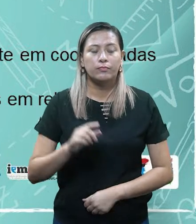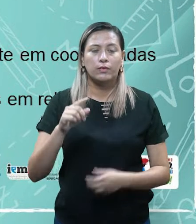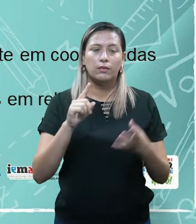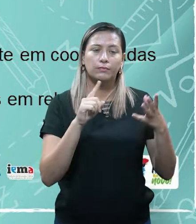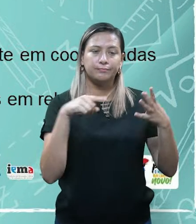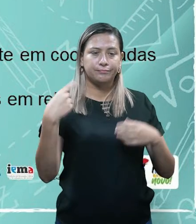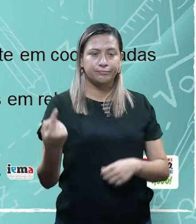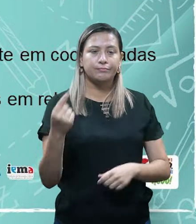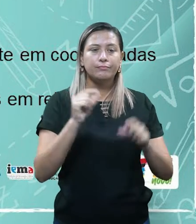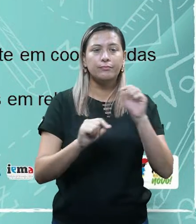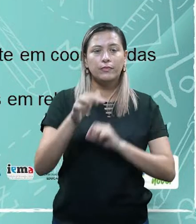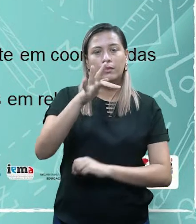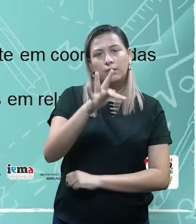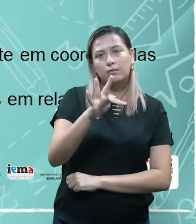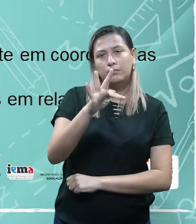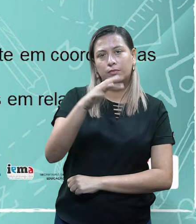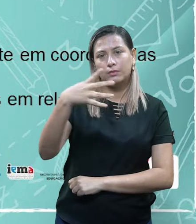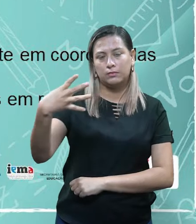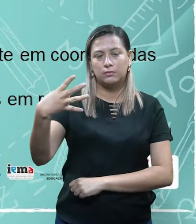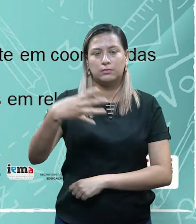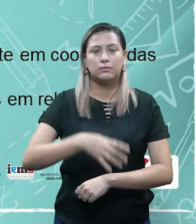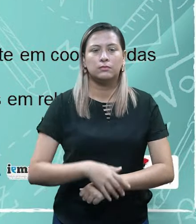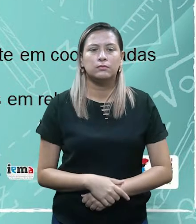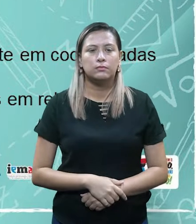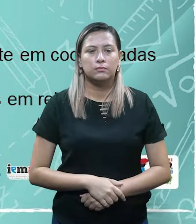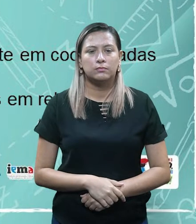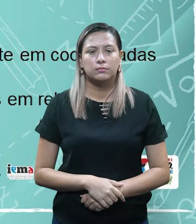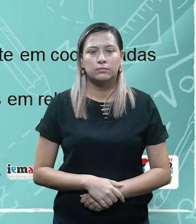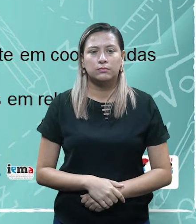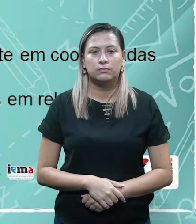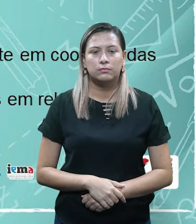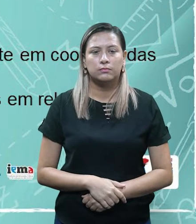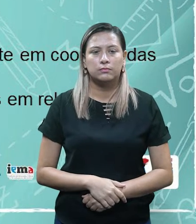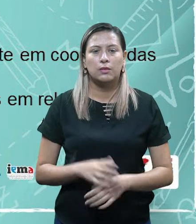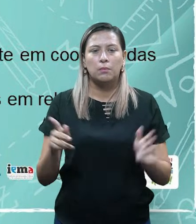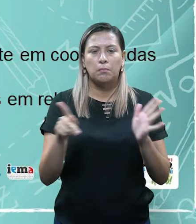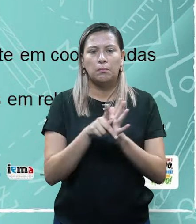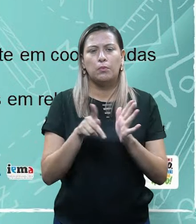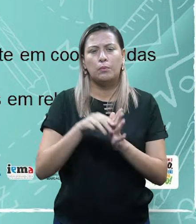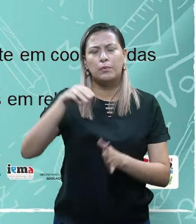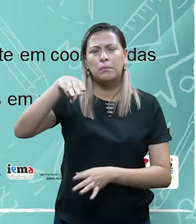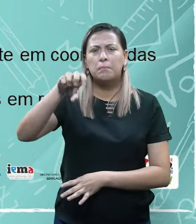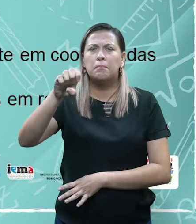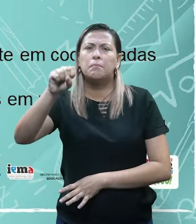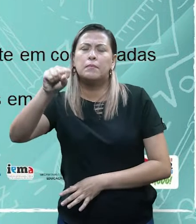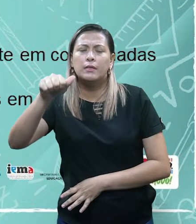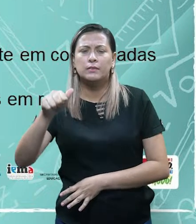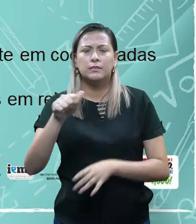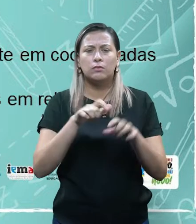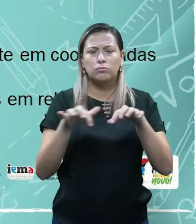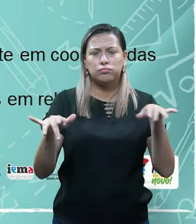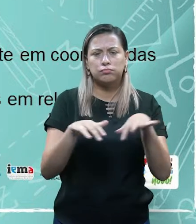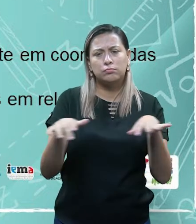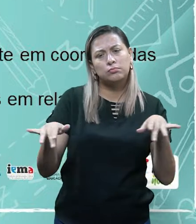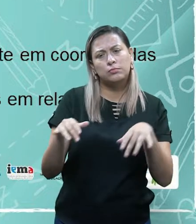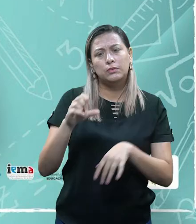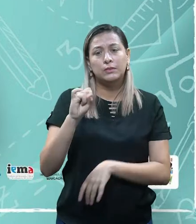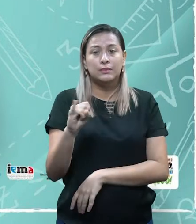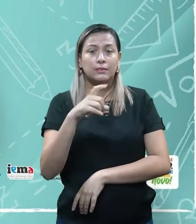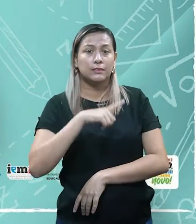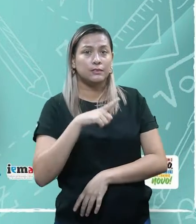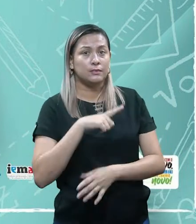é F4, né? Então ela aciona a mesa digitalizadora, se houver. Essa aqui a